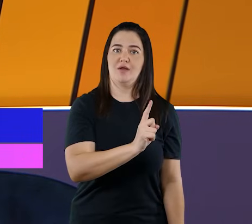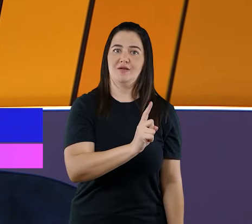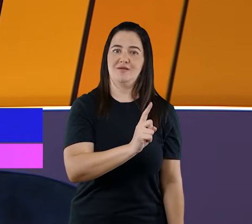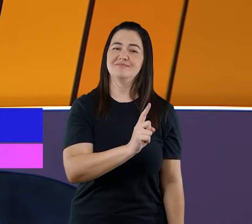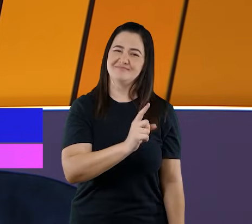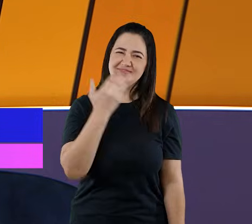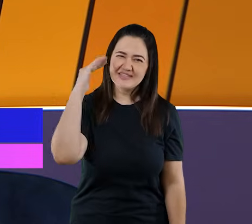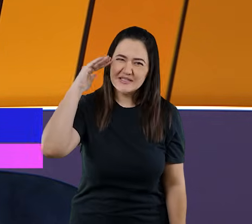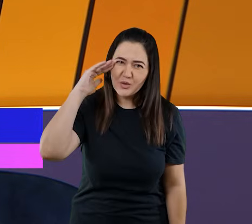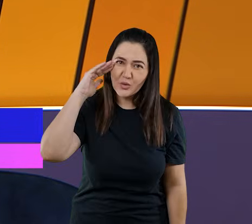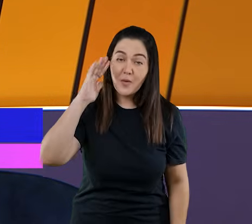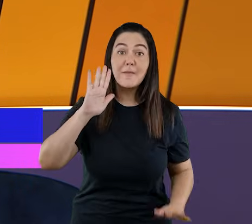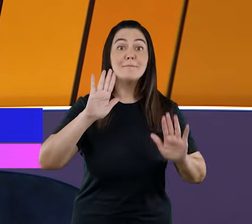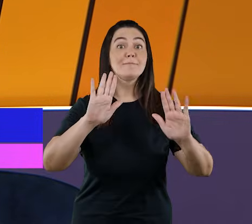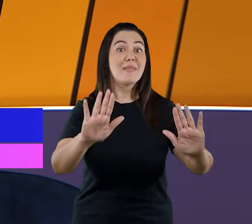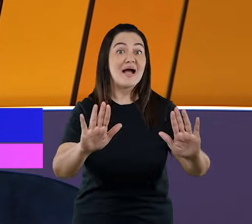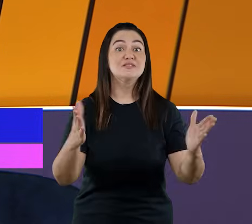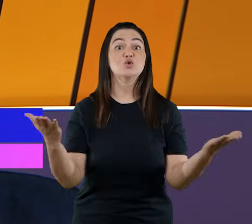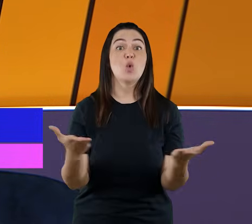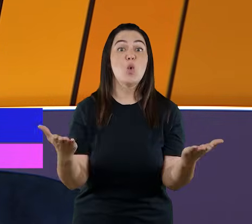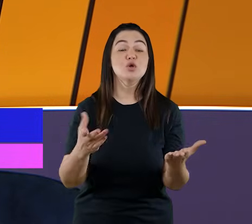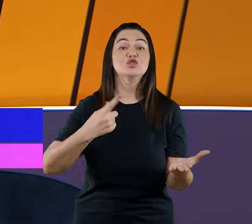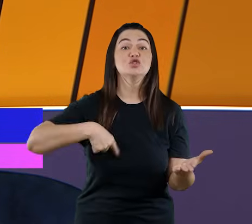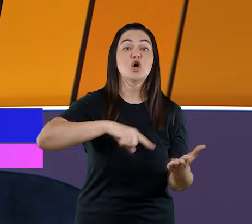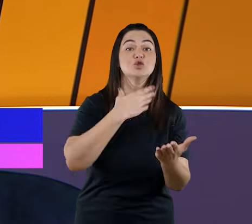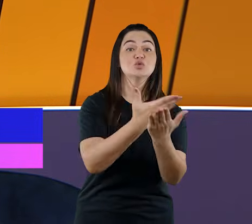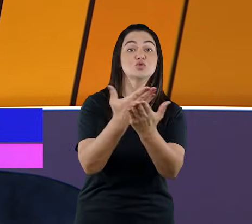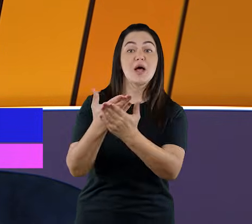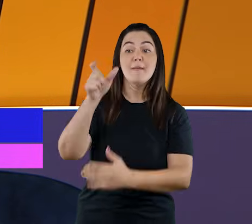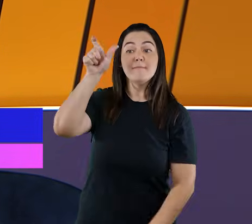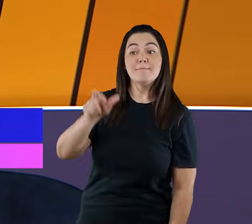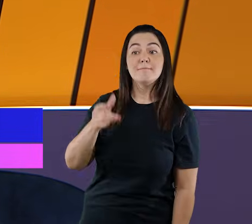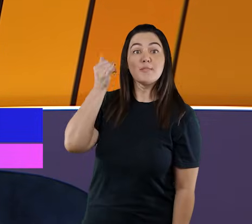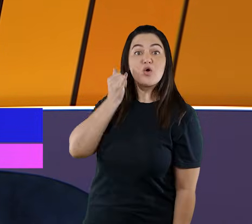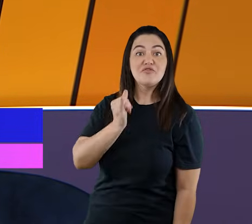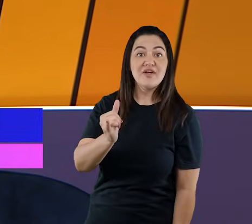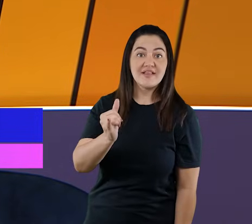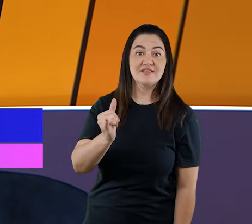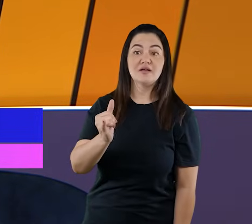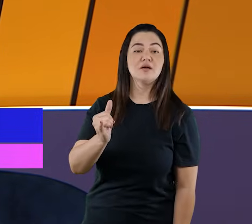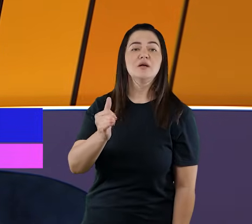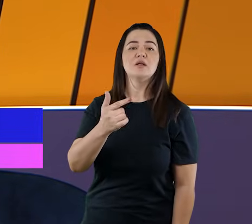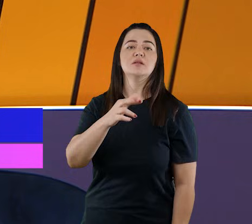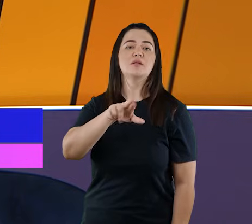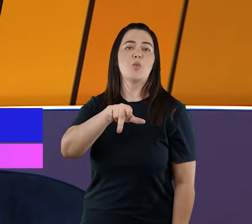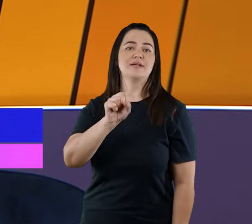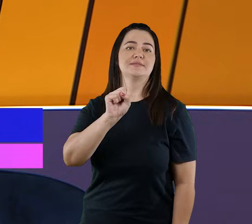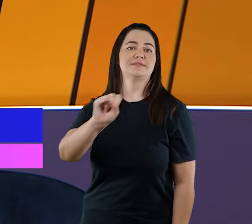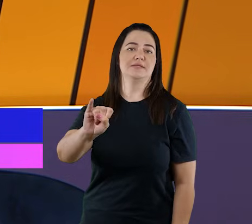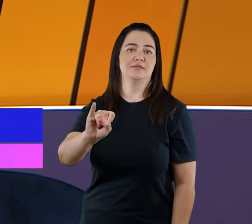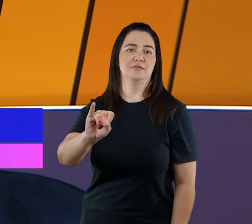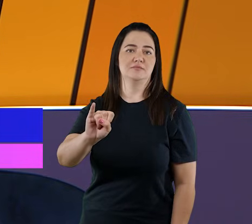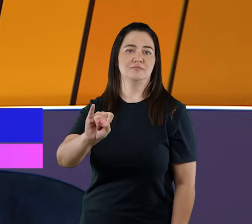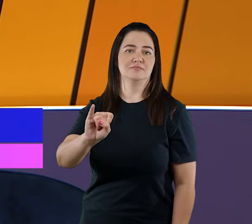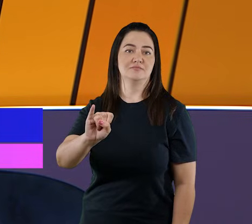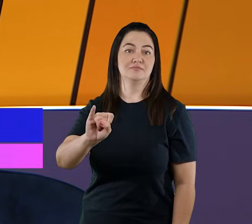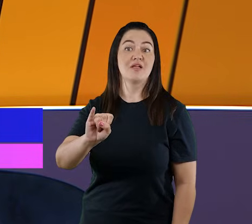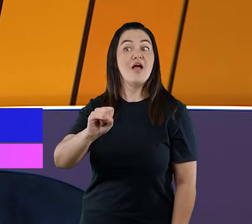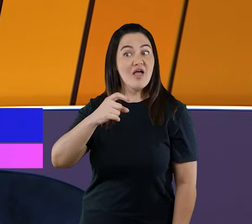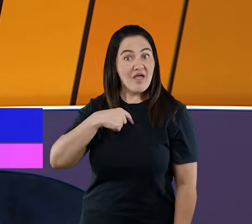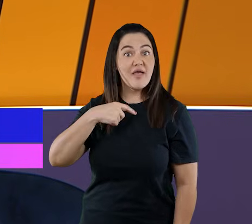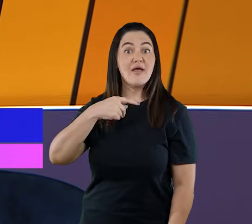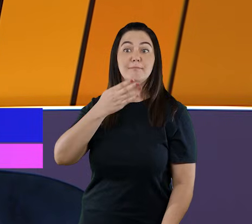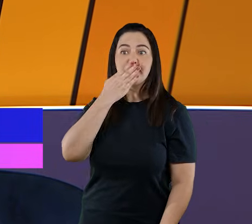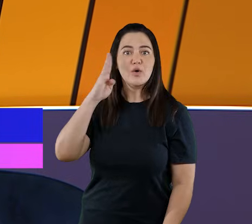agir. E no final, quando aquilo não acontece, fica claro e evidente que esse não era um profeta de Deus. Porque o profeta,